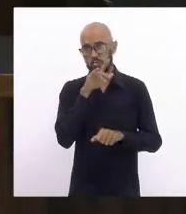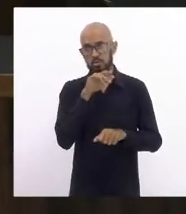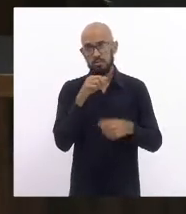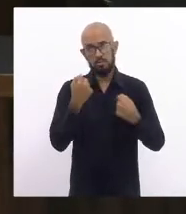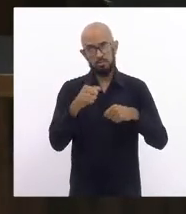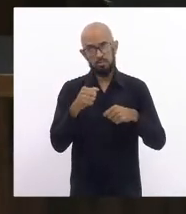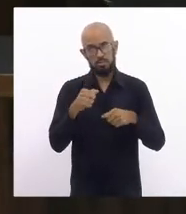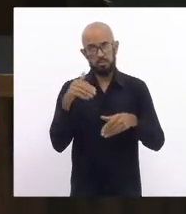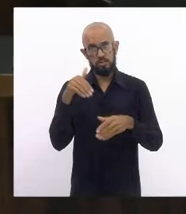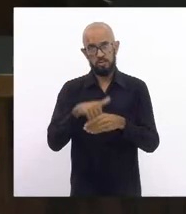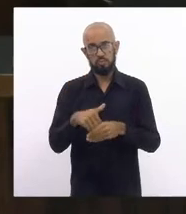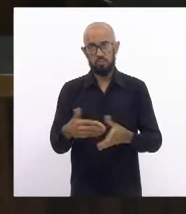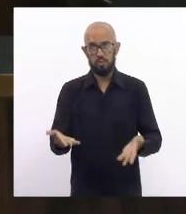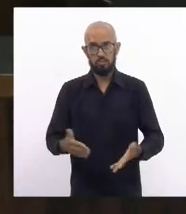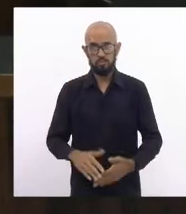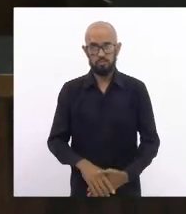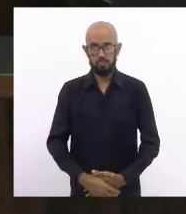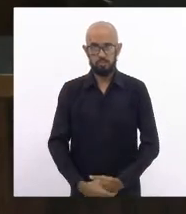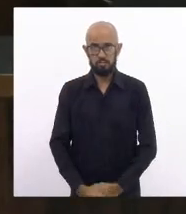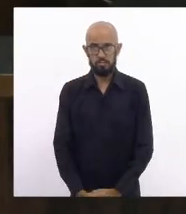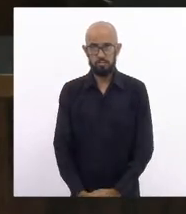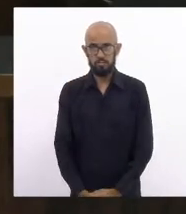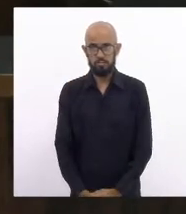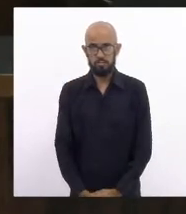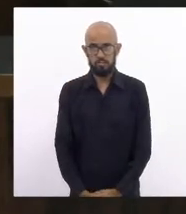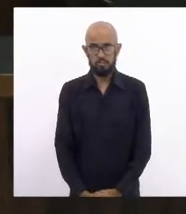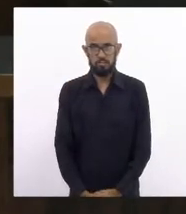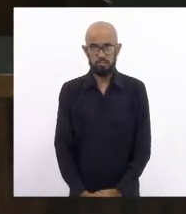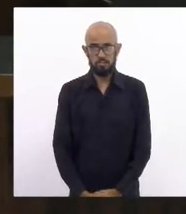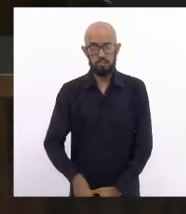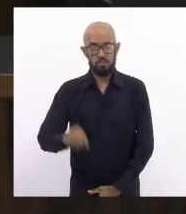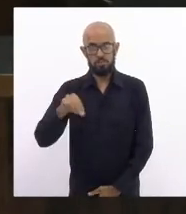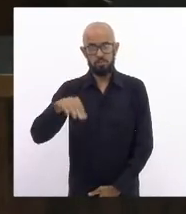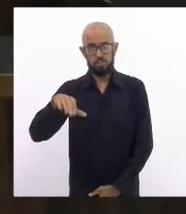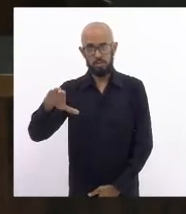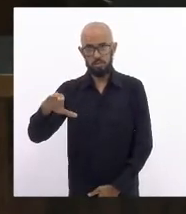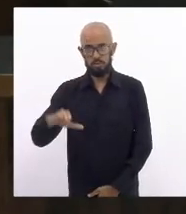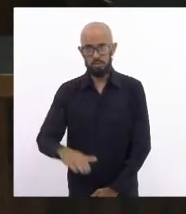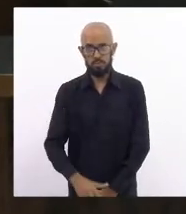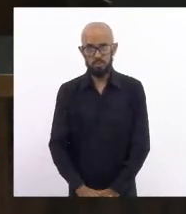colher os votos. Deputado Carlos Mink. Chama no bloco, que acha